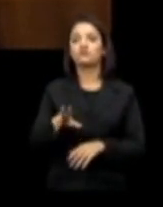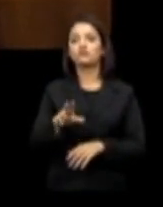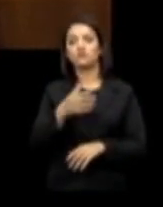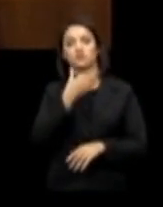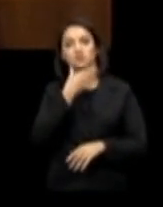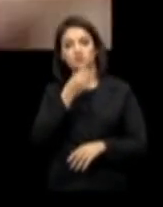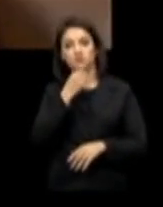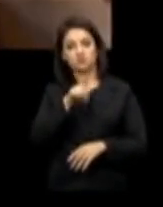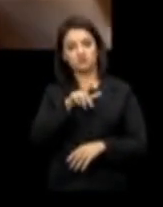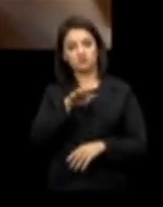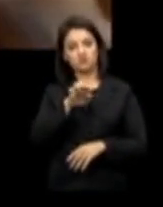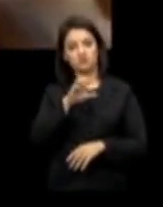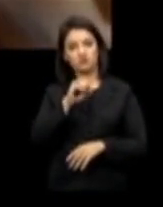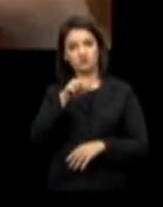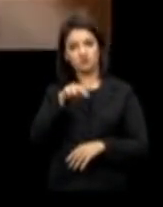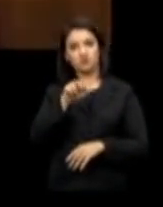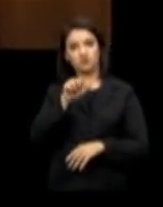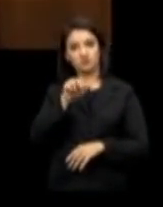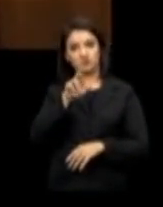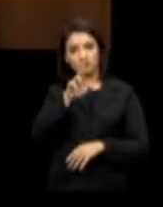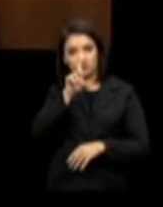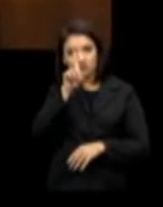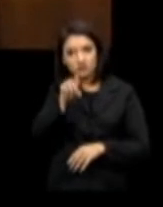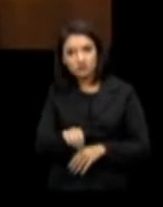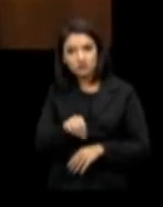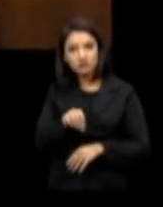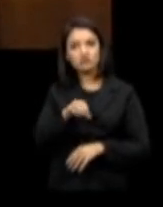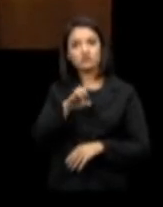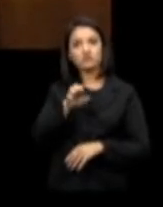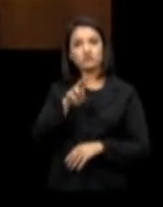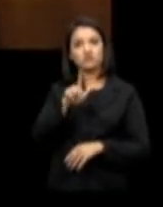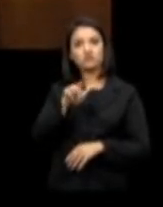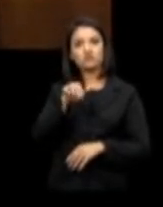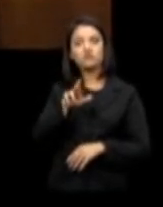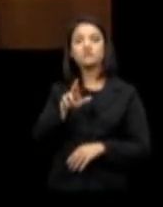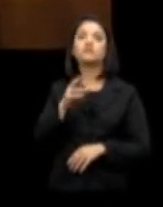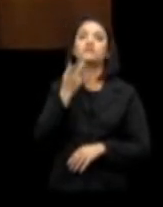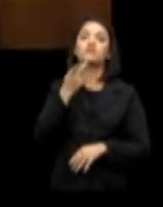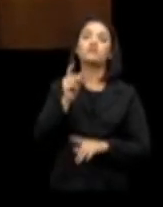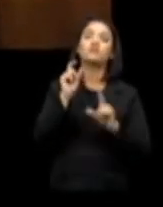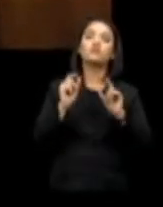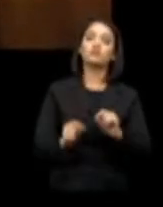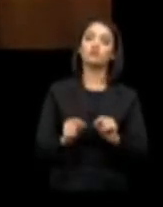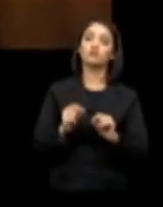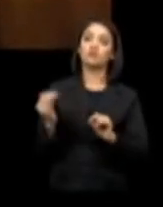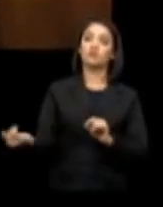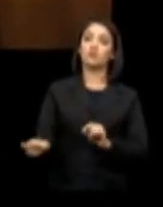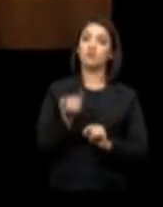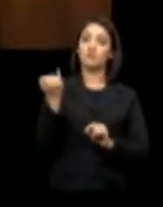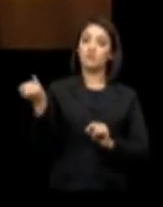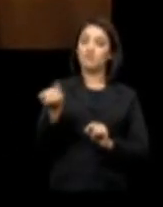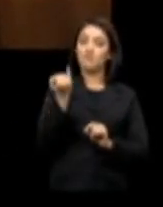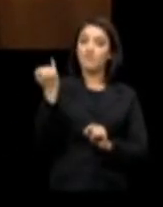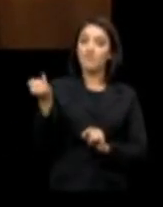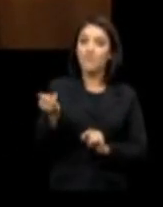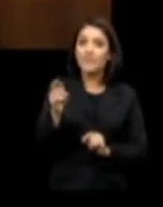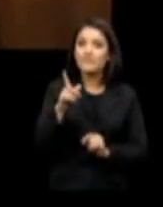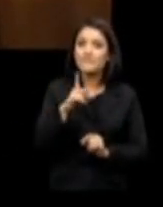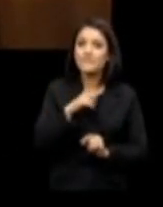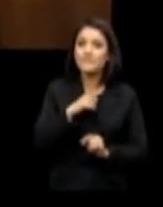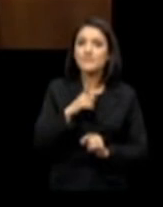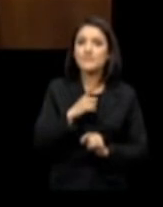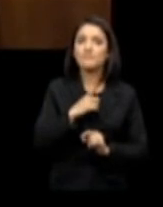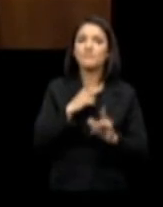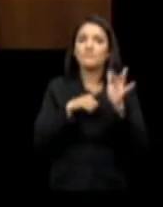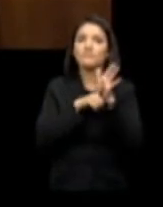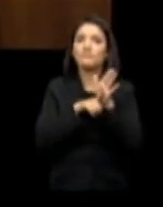Euler, observou que, como medida de transparência, é relevante que a atividade de tratamento de dados possa ser auditada por órgãos